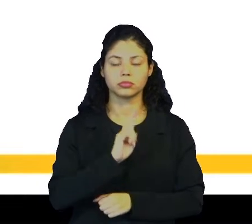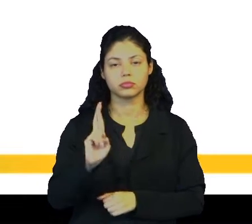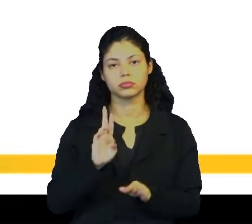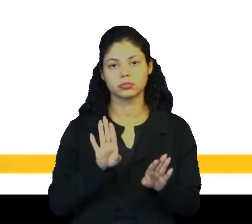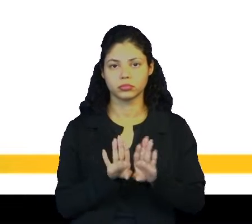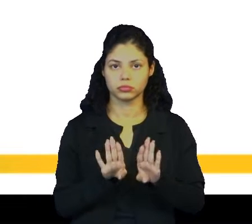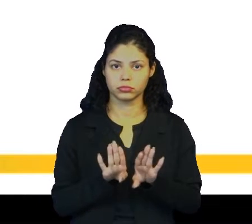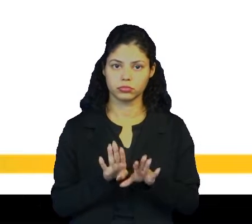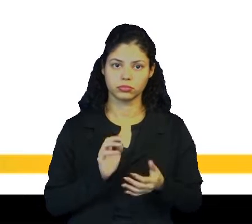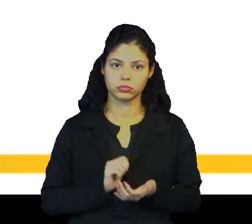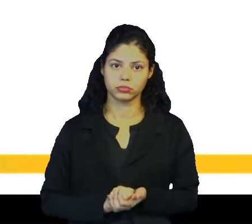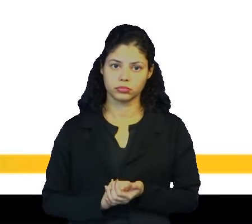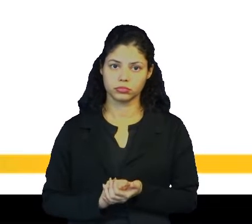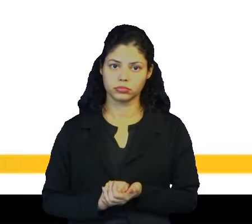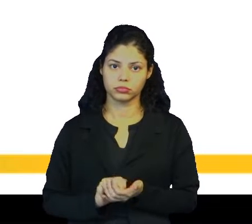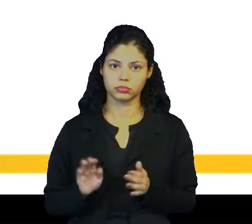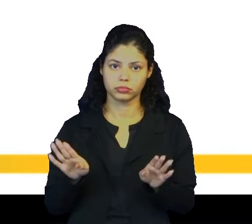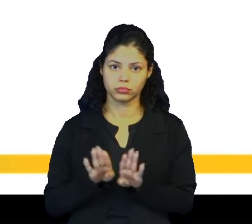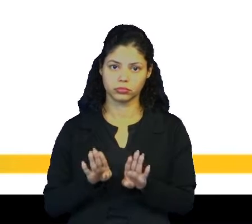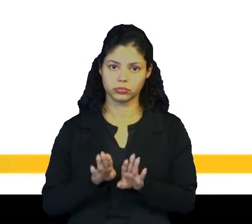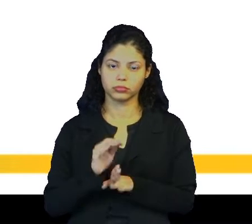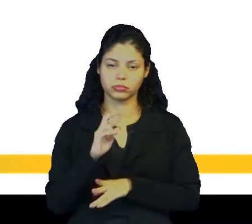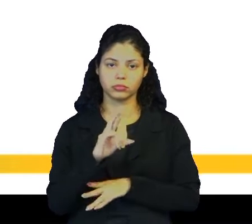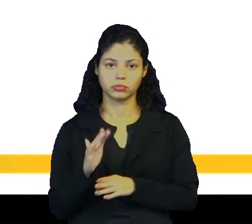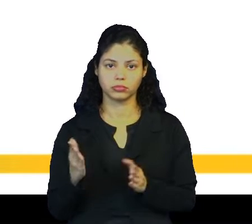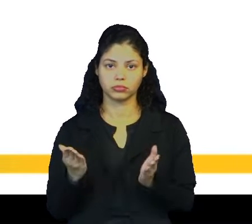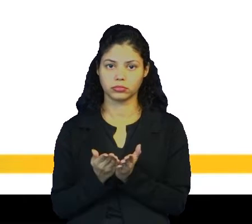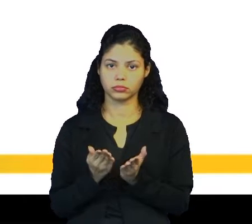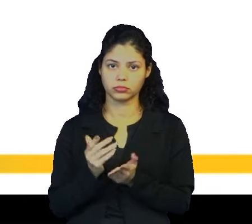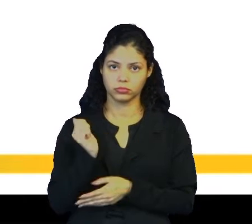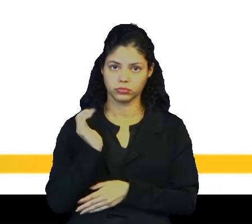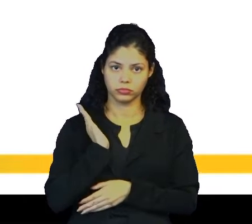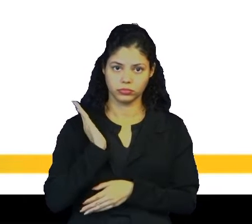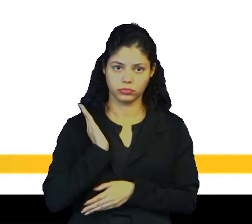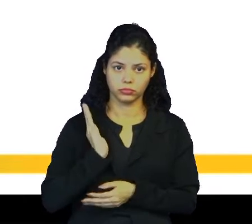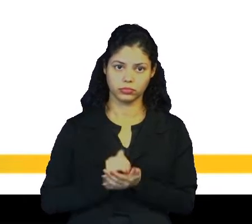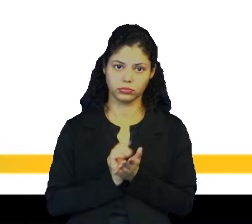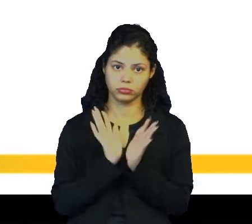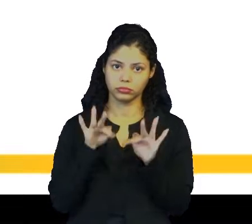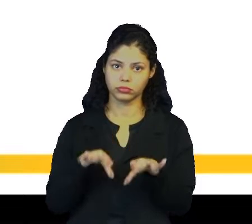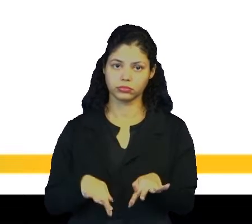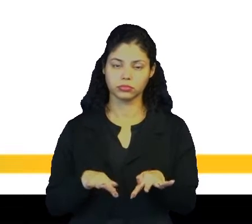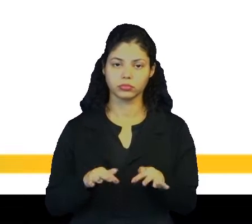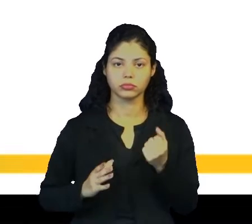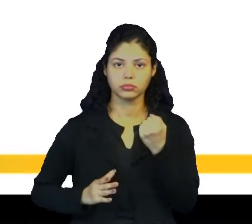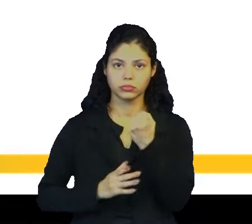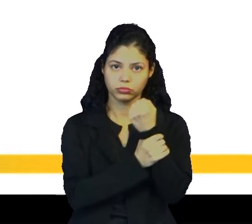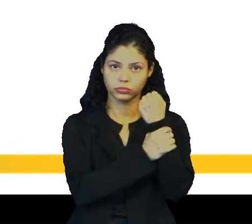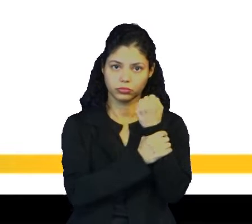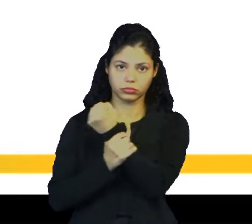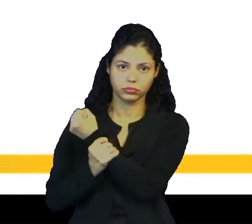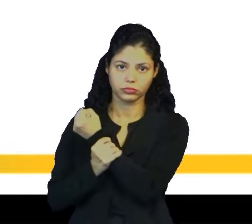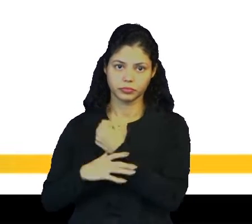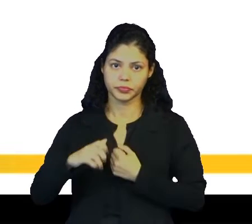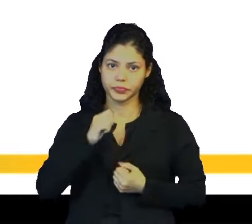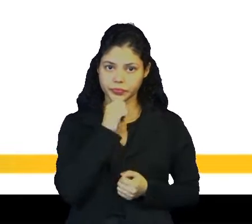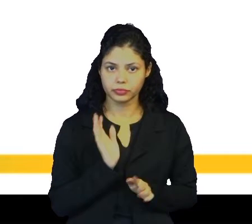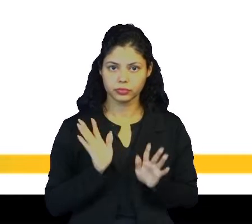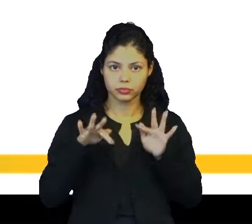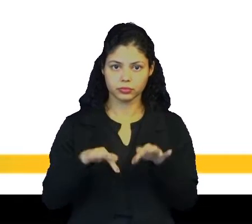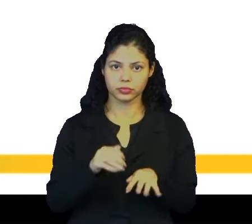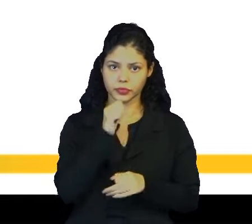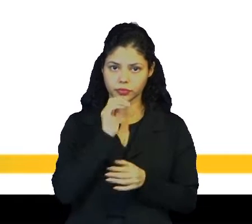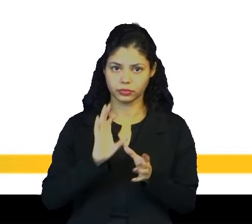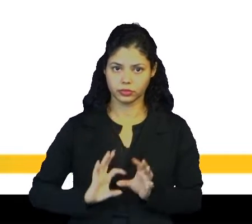também, por que não? A ascensão da burguesia ao poder, o fim do absolutismo, a noção de